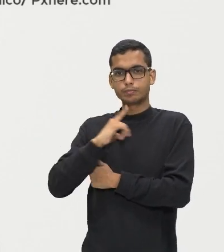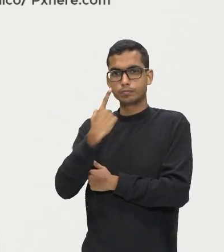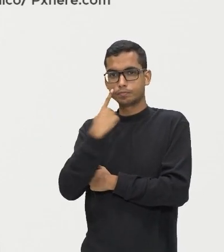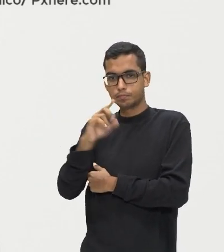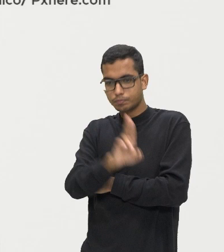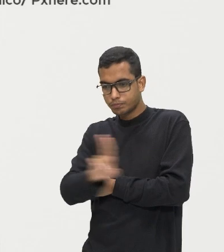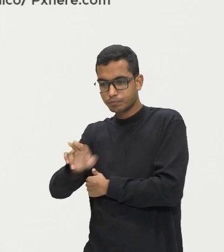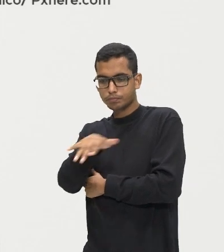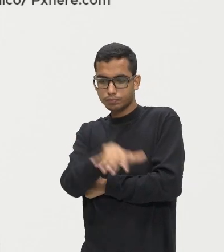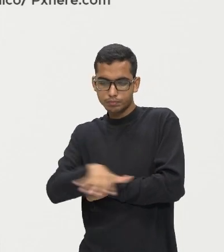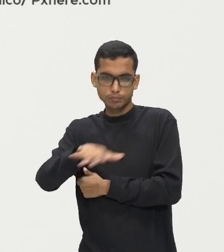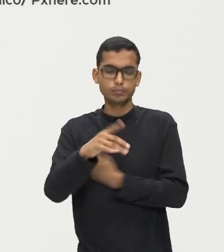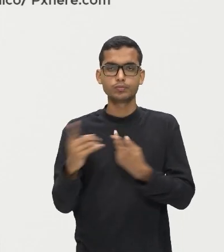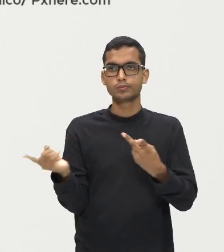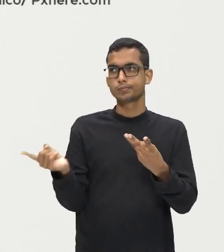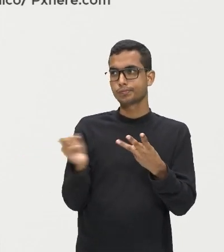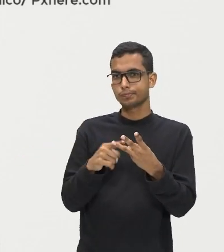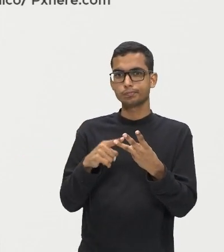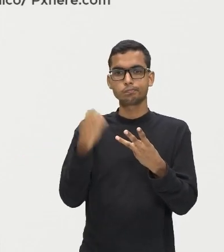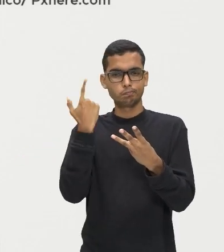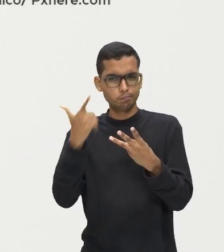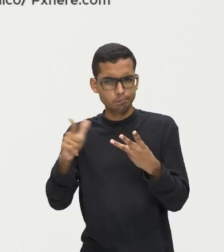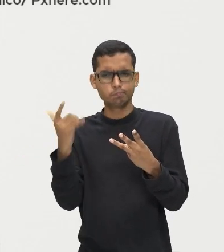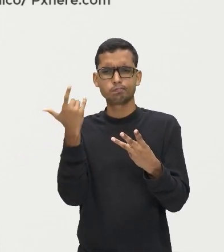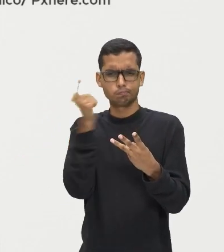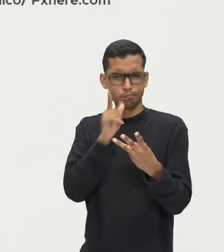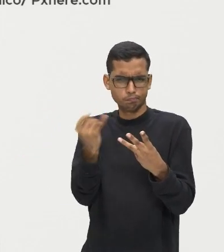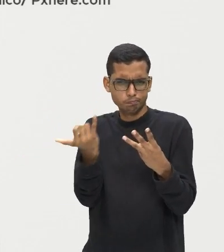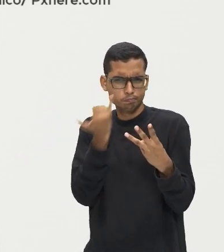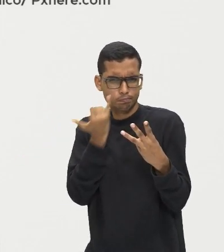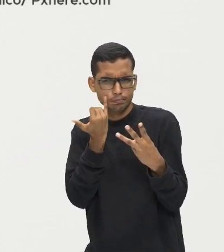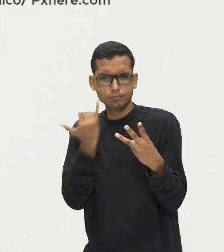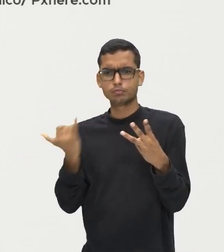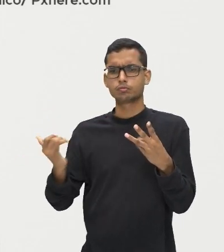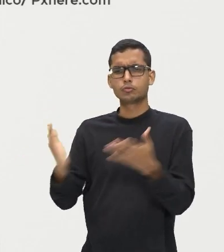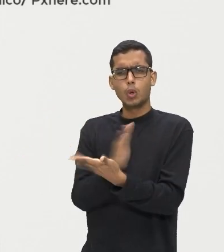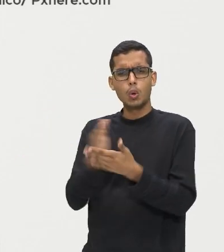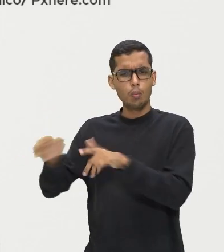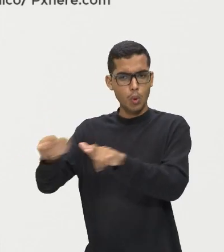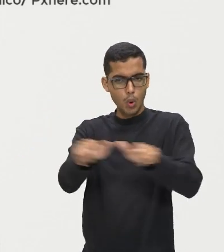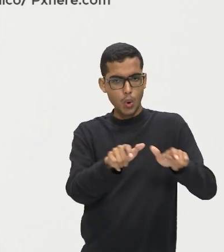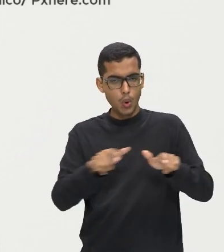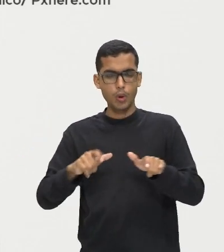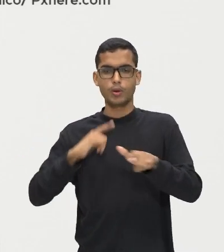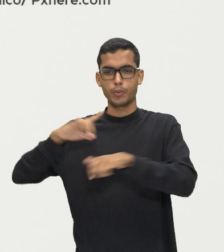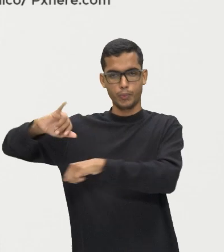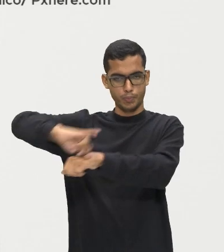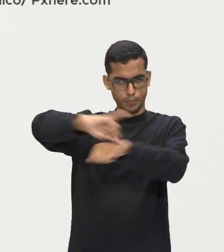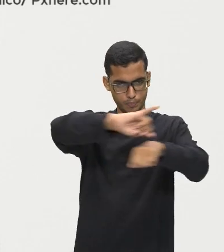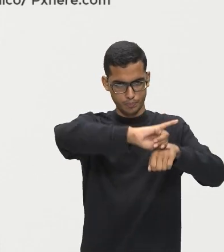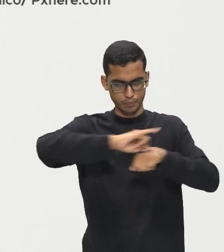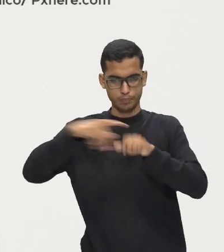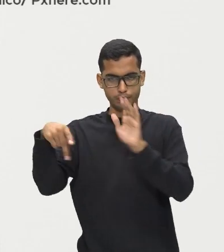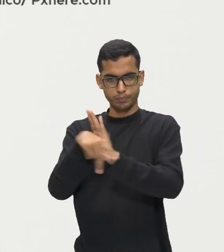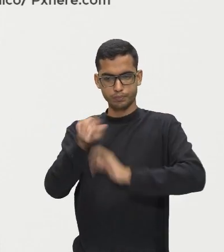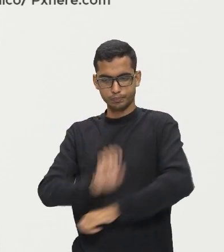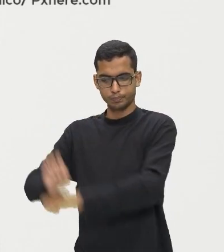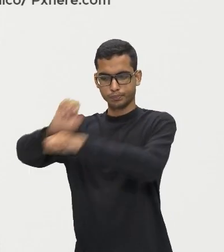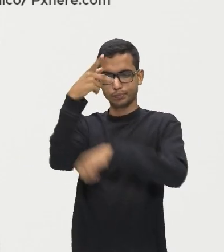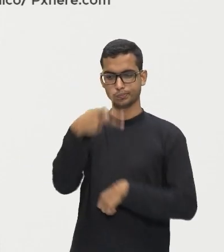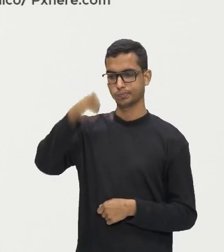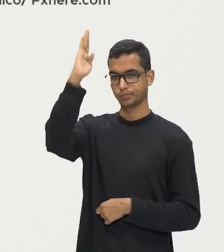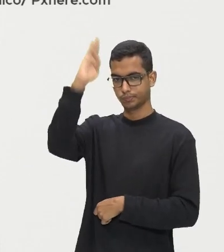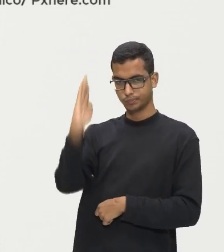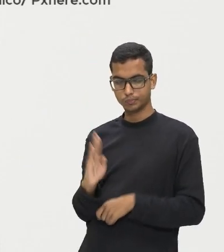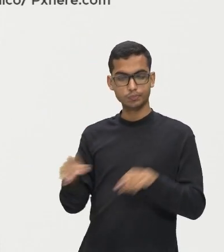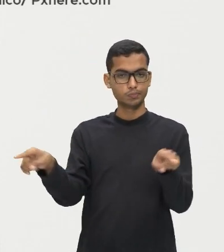desse território, eu tenho identificado algumas cidades, no caso são as capitais dos estados brasileiros. Então,